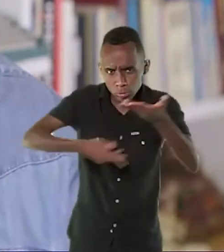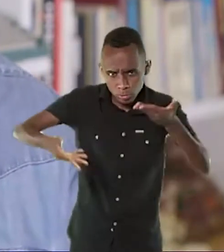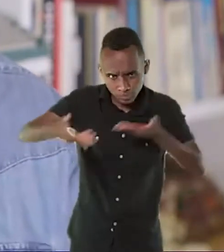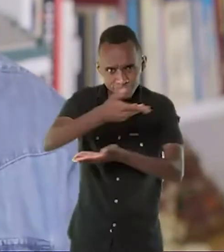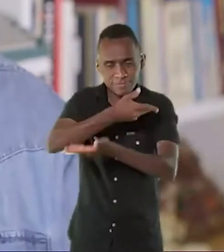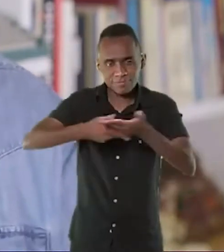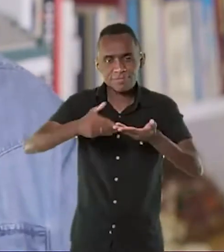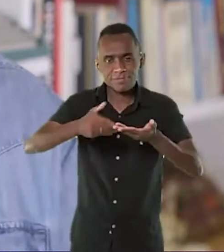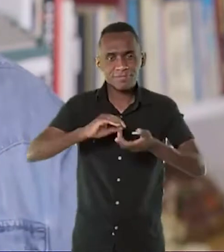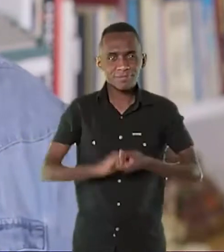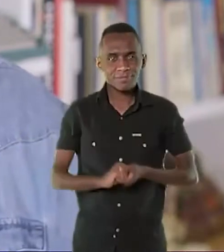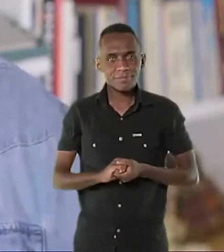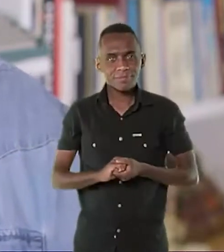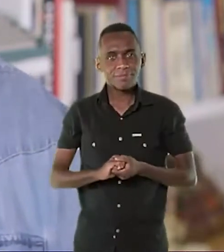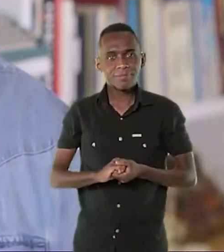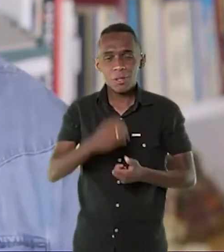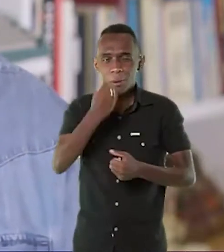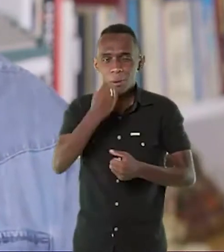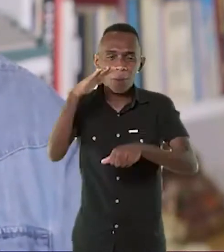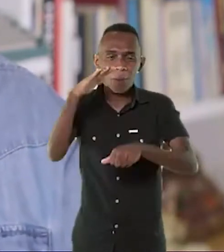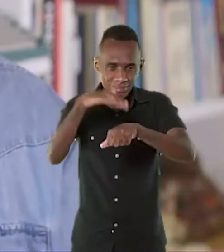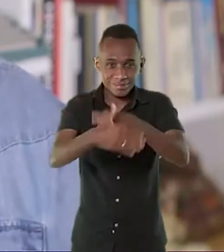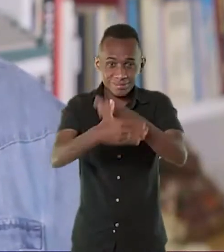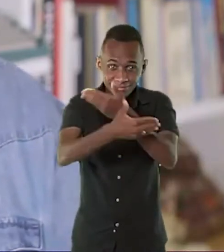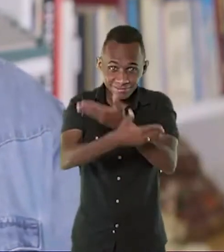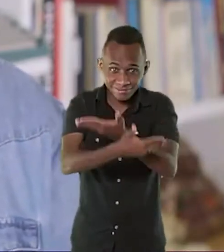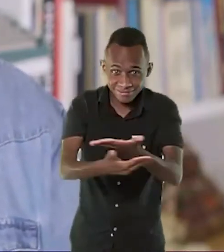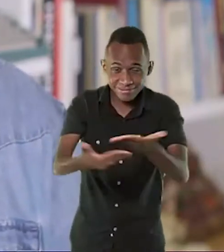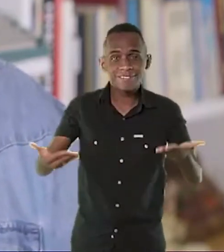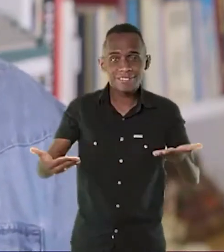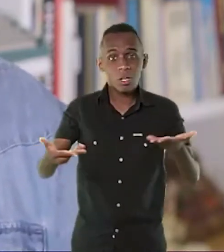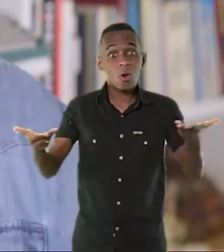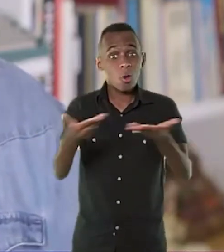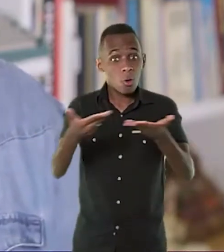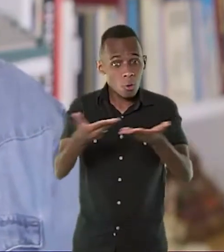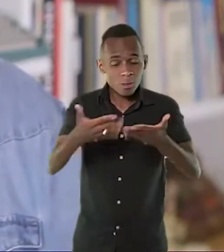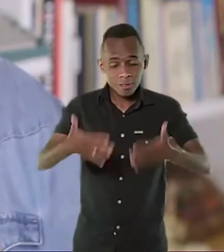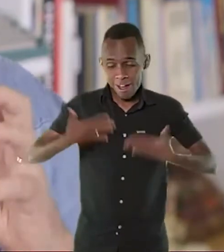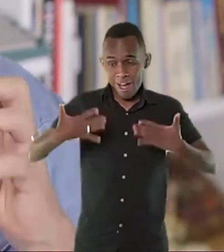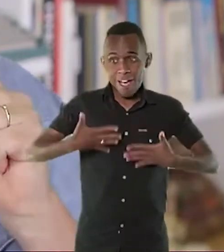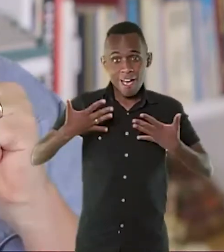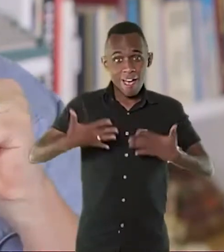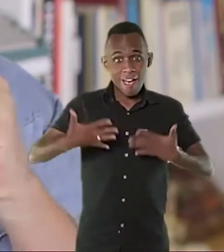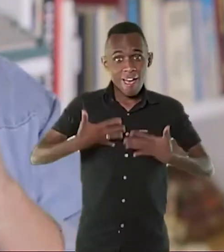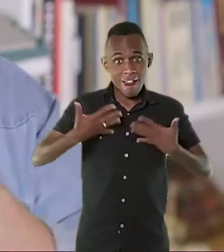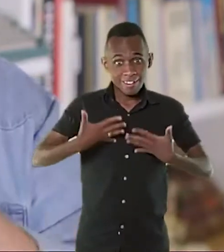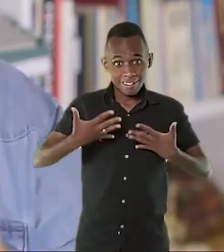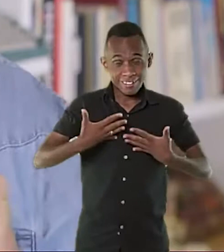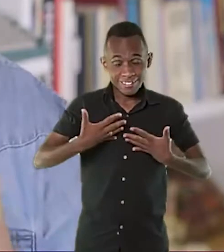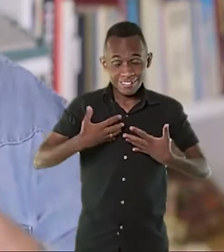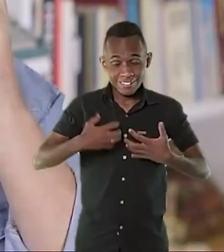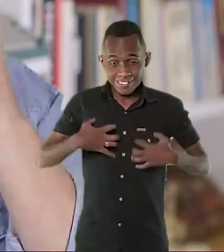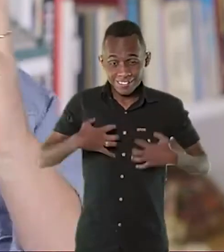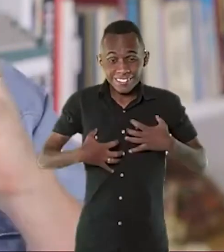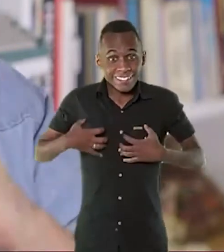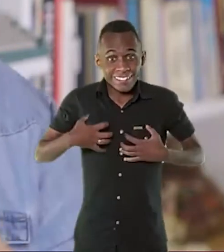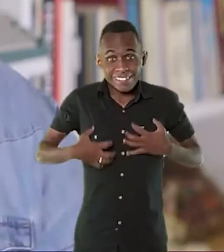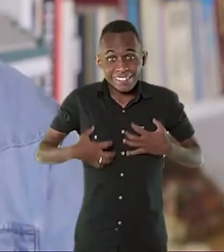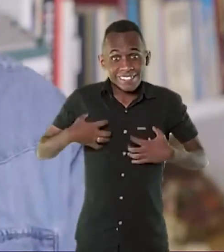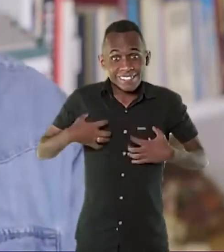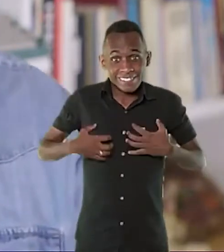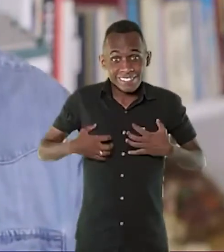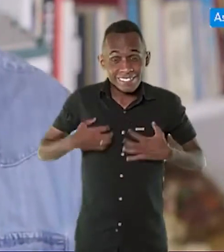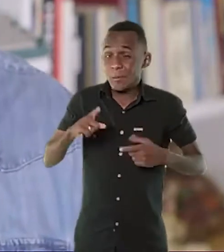automaticamente. Então, muito boa noite. Hoje a gente tem a alegria, estou até um pouco ansioso, porque é tanta pergunta que eu quero